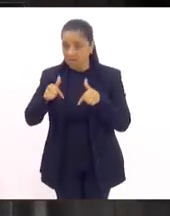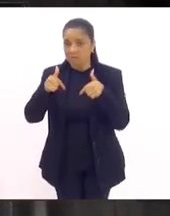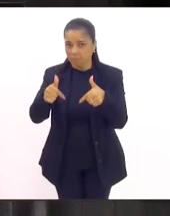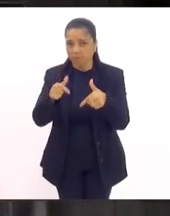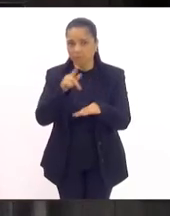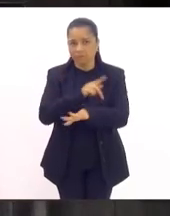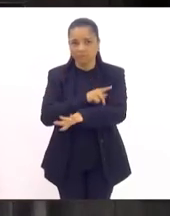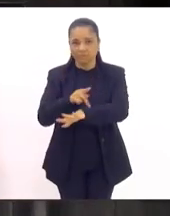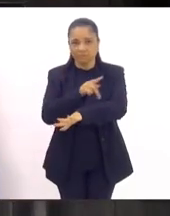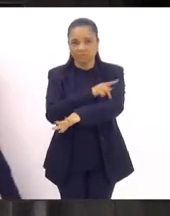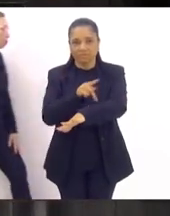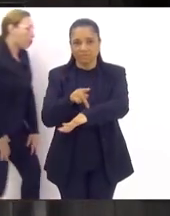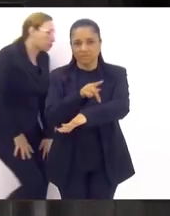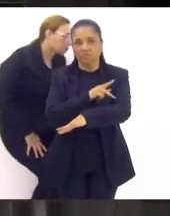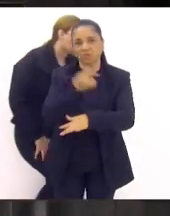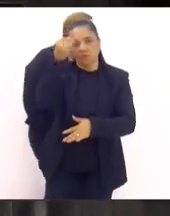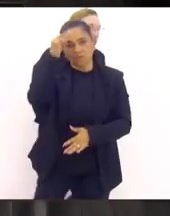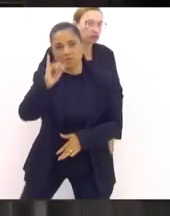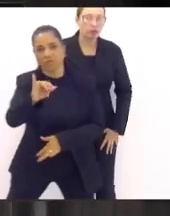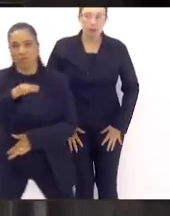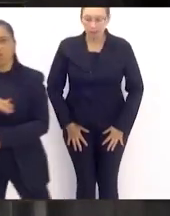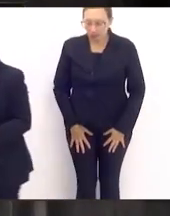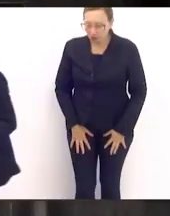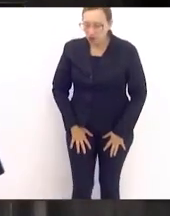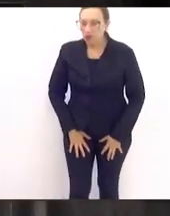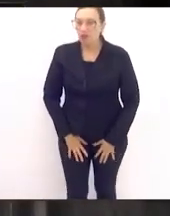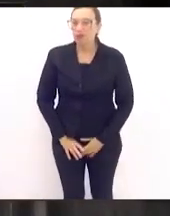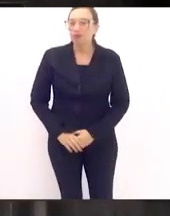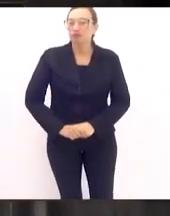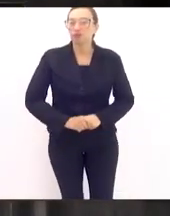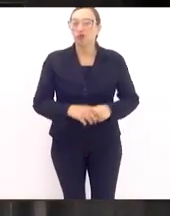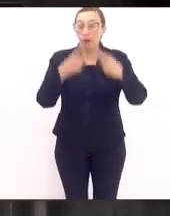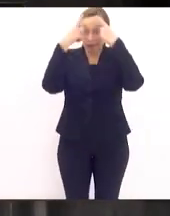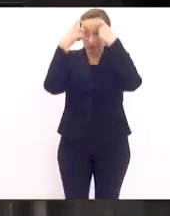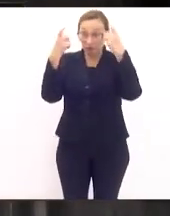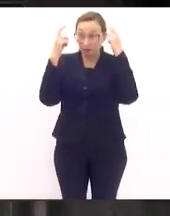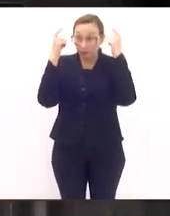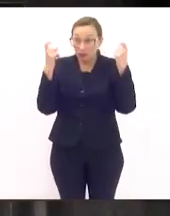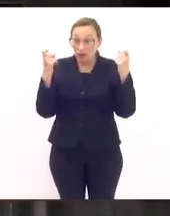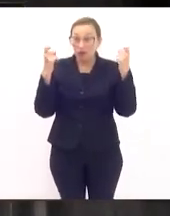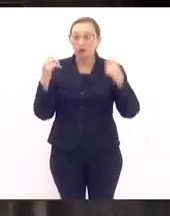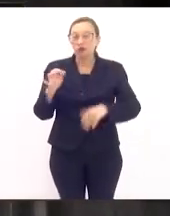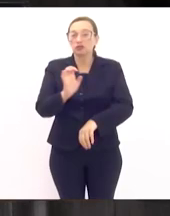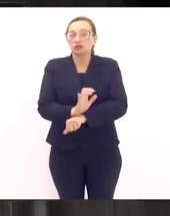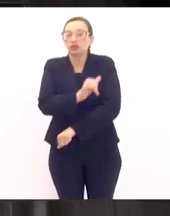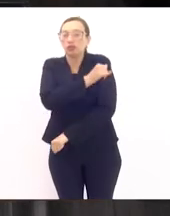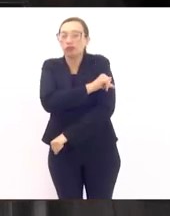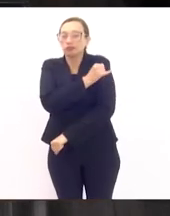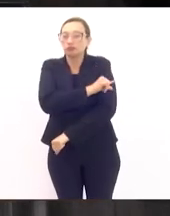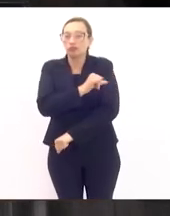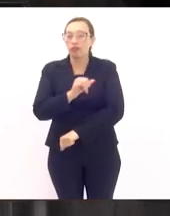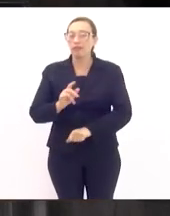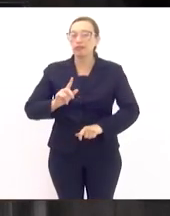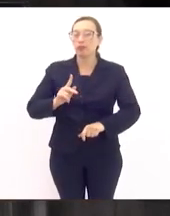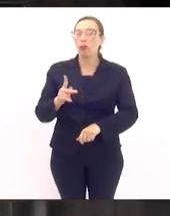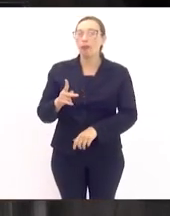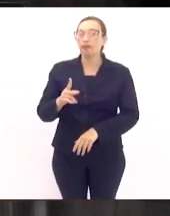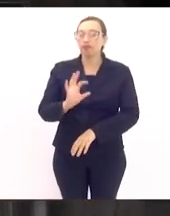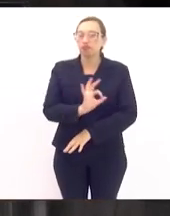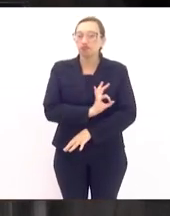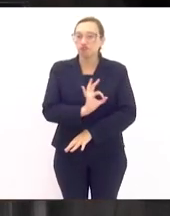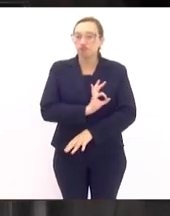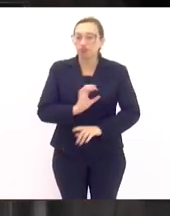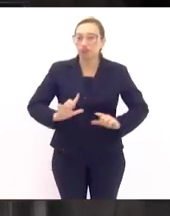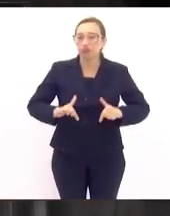para prevenir toda forma de violência. Aqui no estado do Rio de Janeiro, nesses 2 casos em que a polícia agiu,